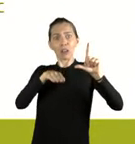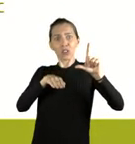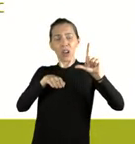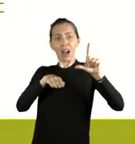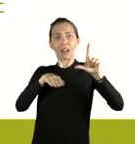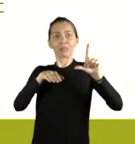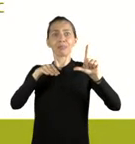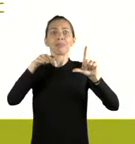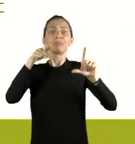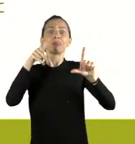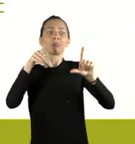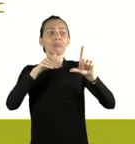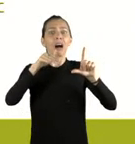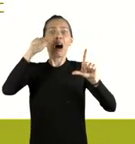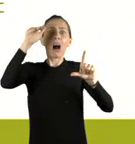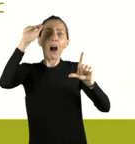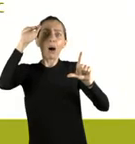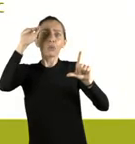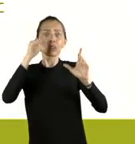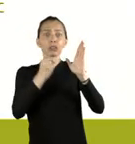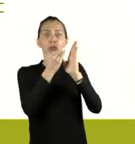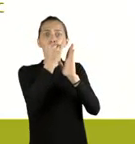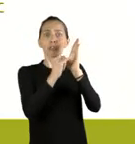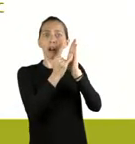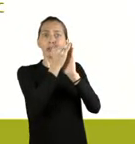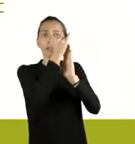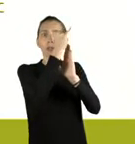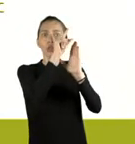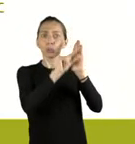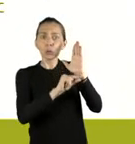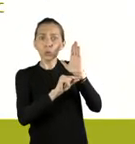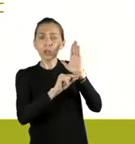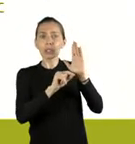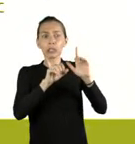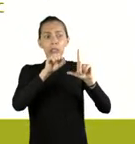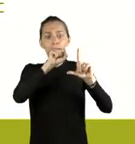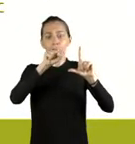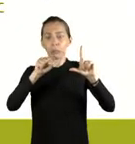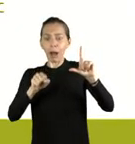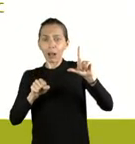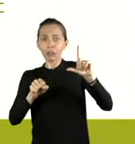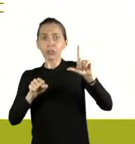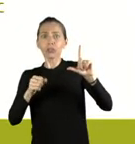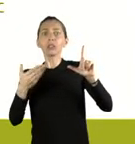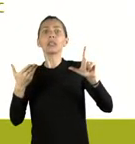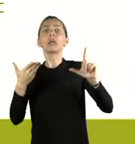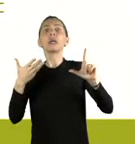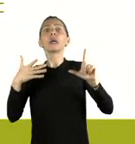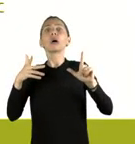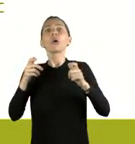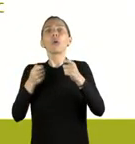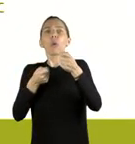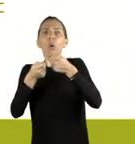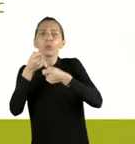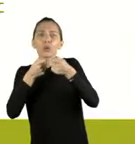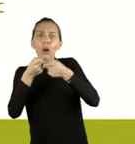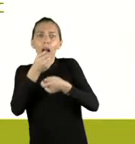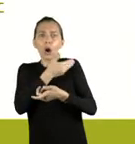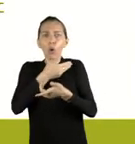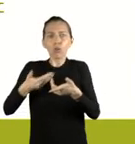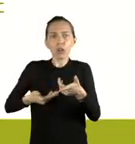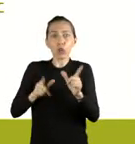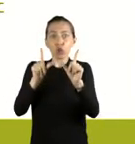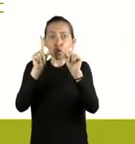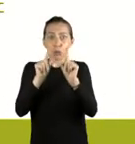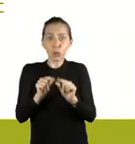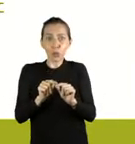entre Selic alta para controlar a inflação ou Selic baixa para tentar controlar a governabilidade